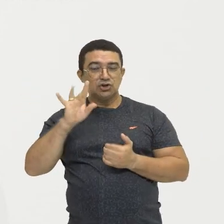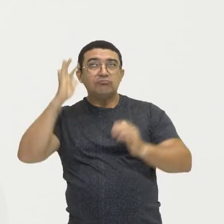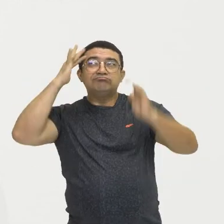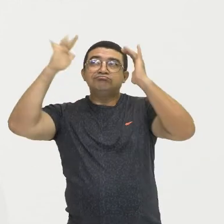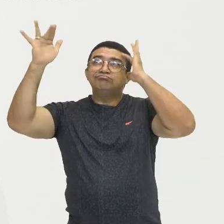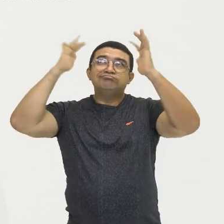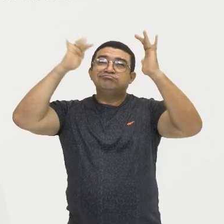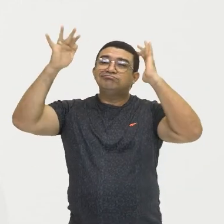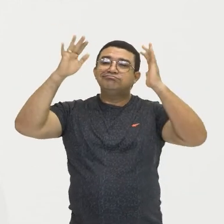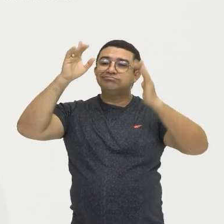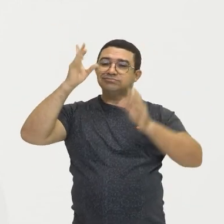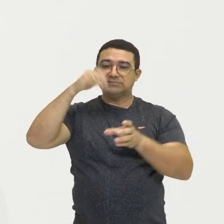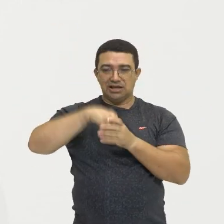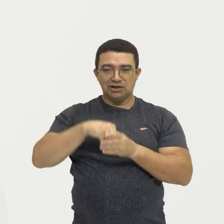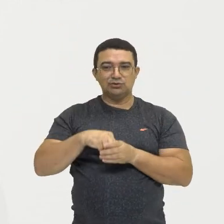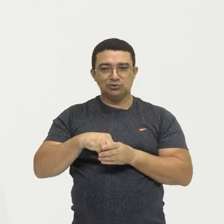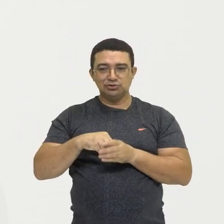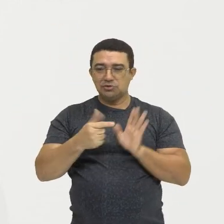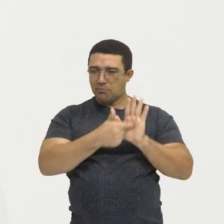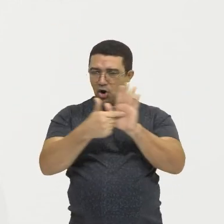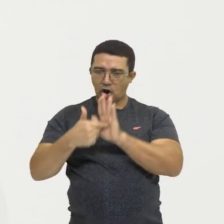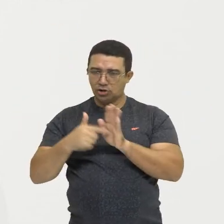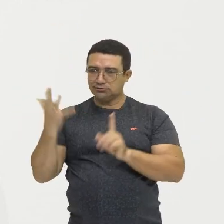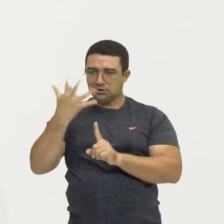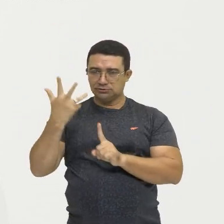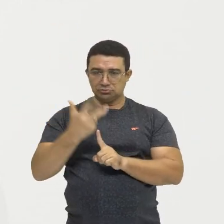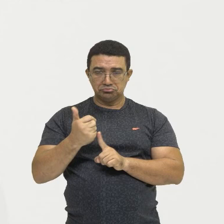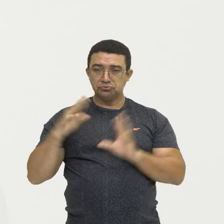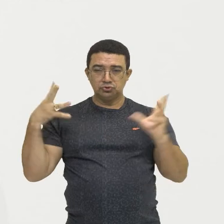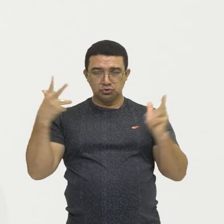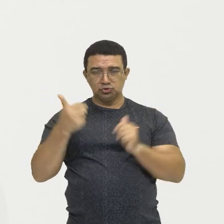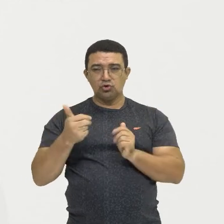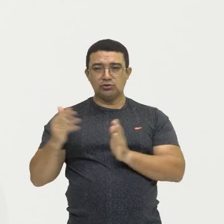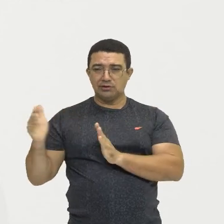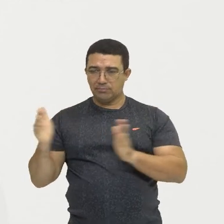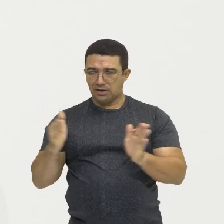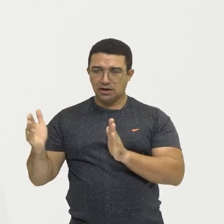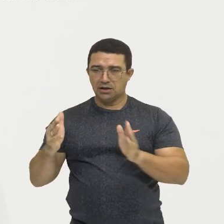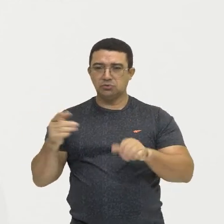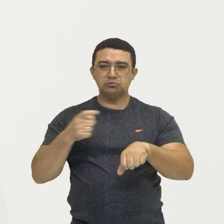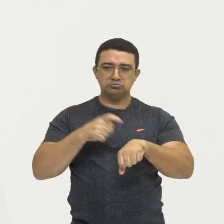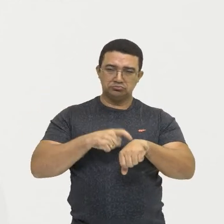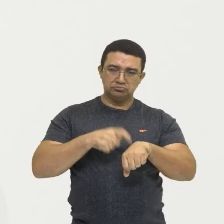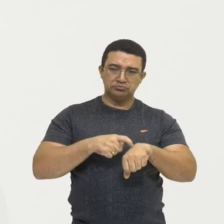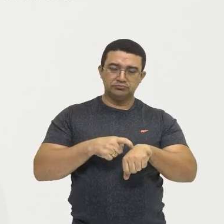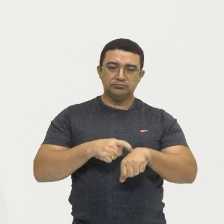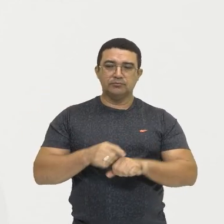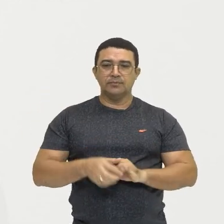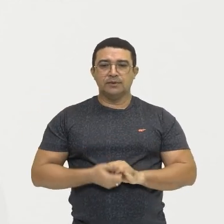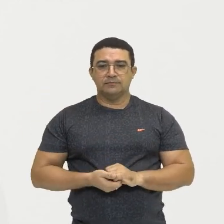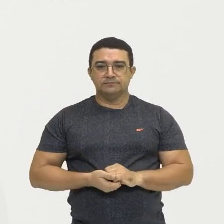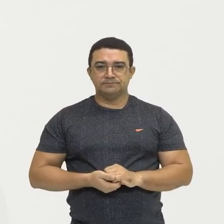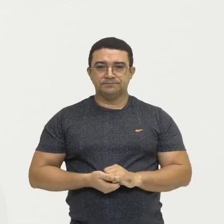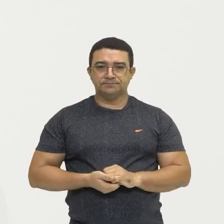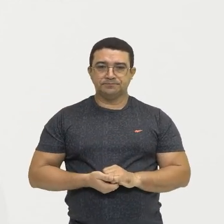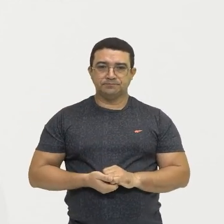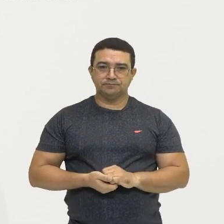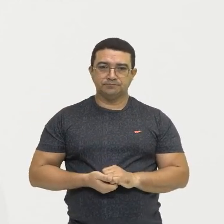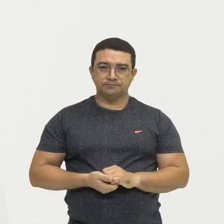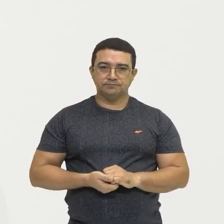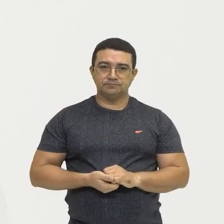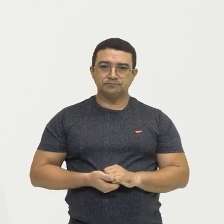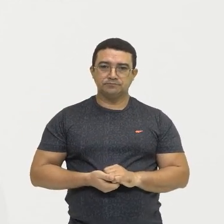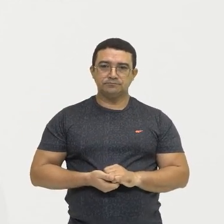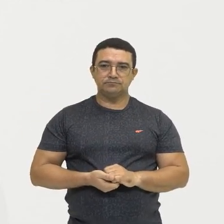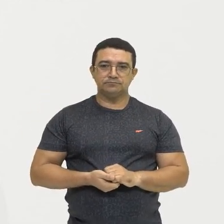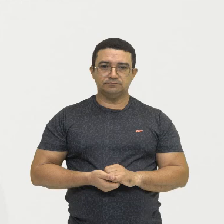manifestações artísticas, estando presente em todas as épocas, né? Não só no trovadorismo e não só agora, mas em toda a história.